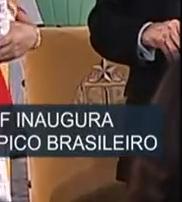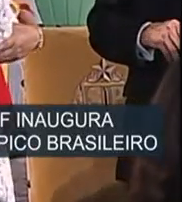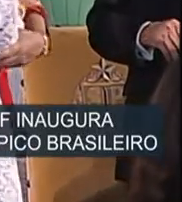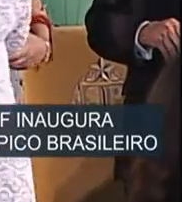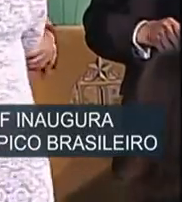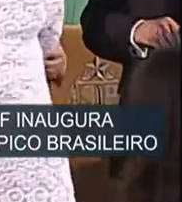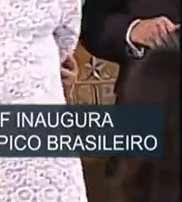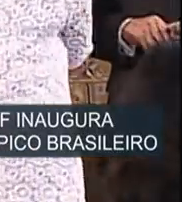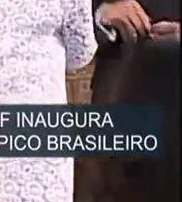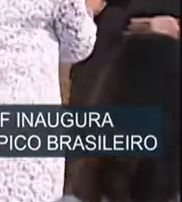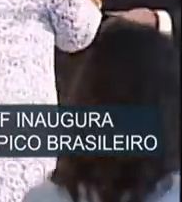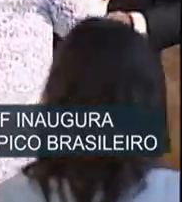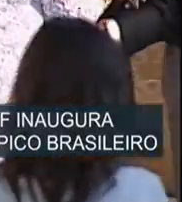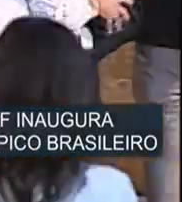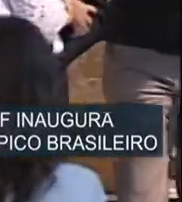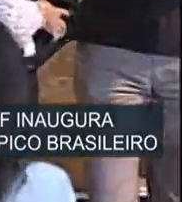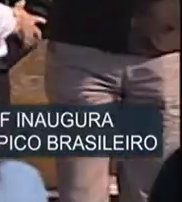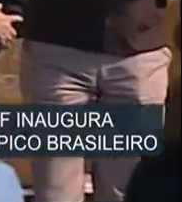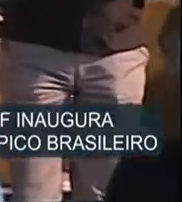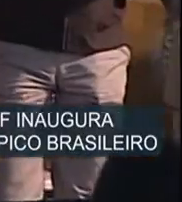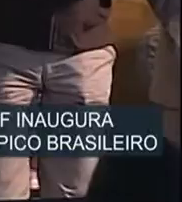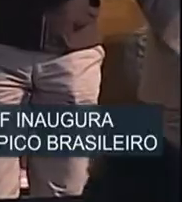E aí